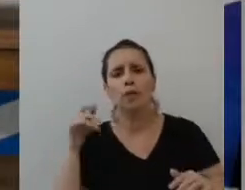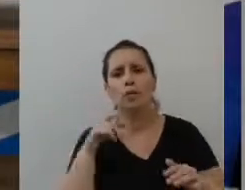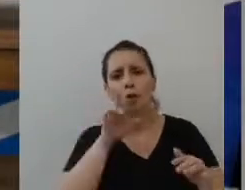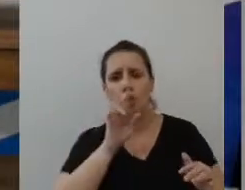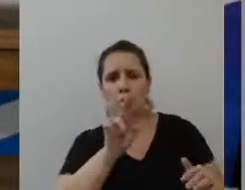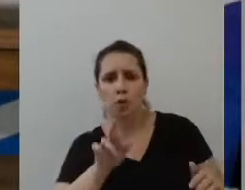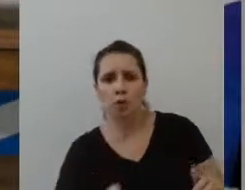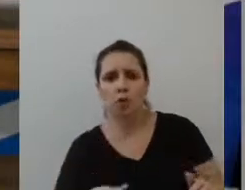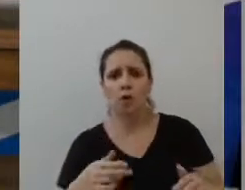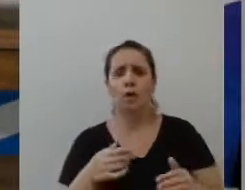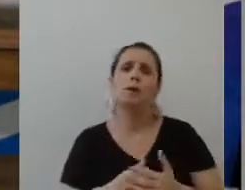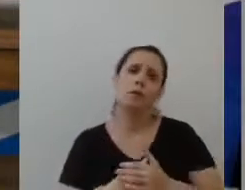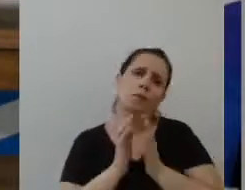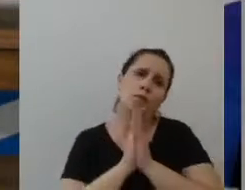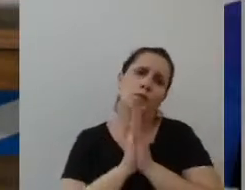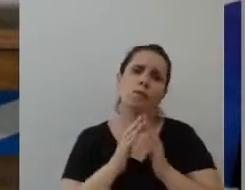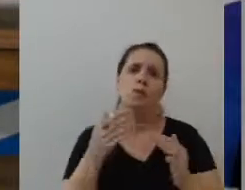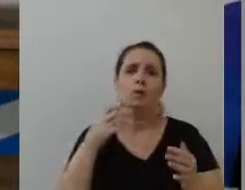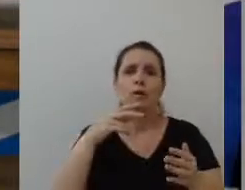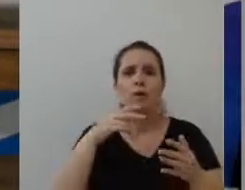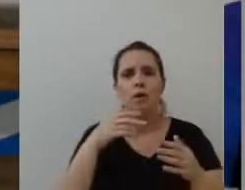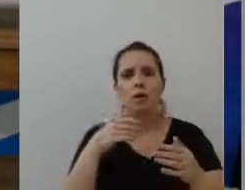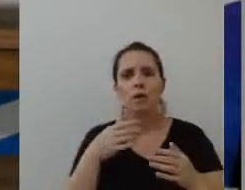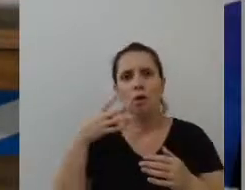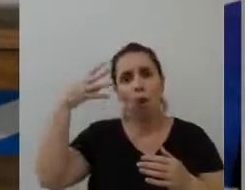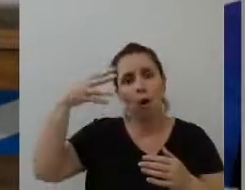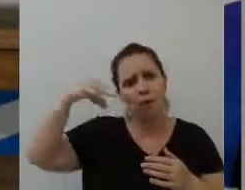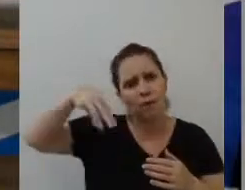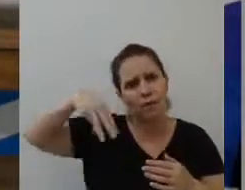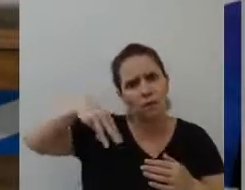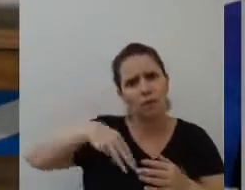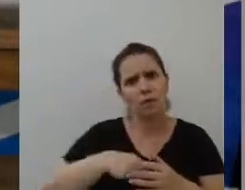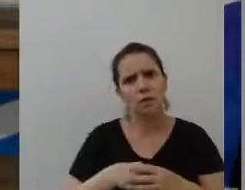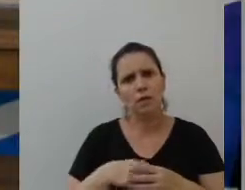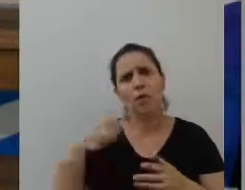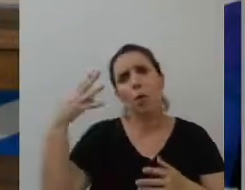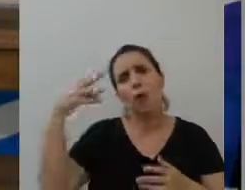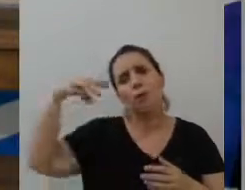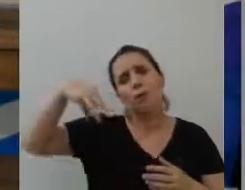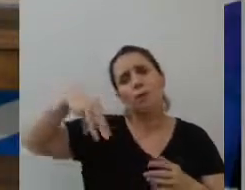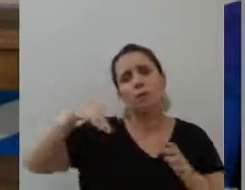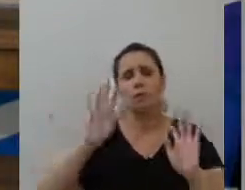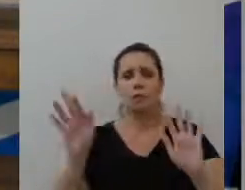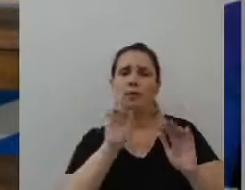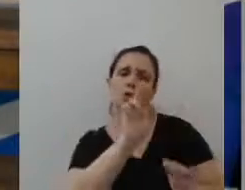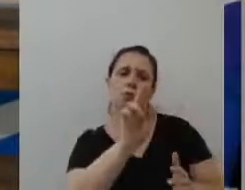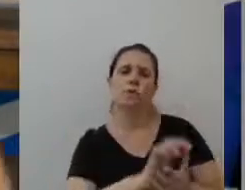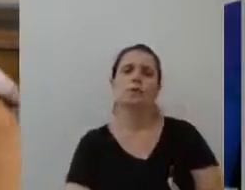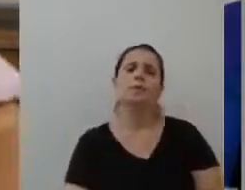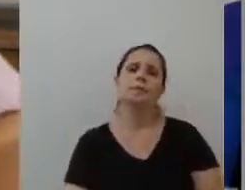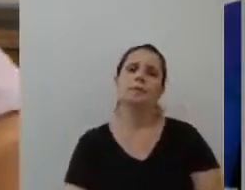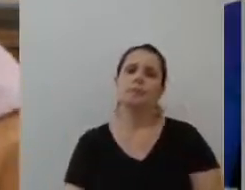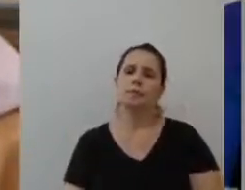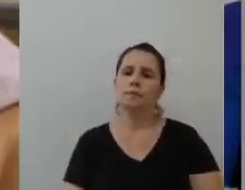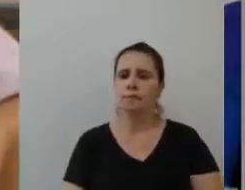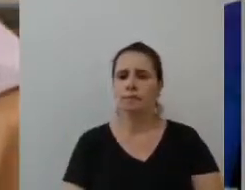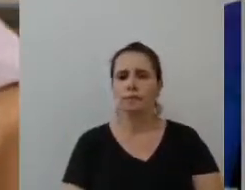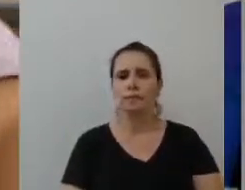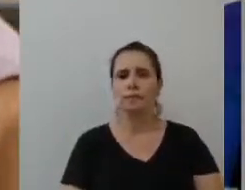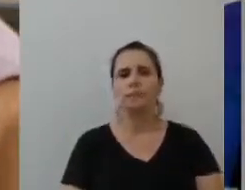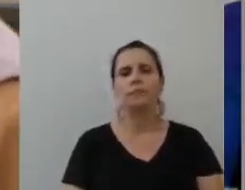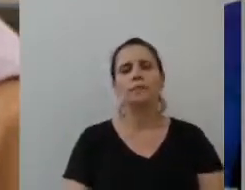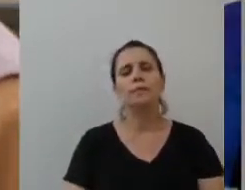alguns textos aqui, alguns comentários. 4 minutos? E só tenho 4, então eu vou responder. Vamos embora. Vamos lá. Aqui,